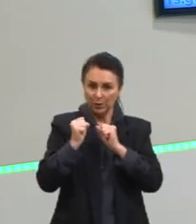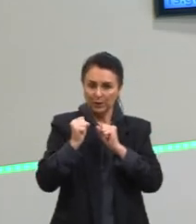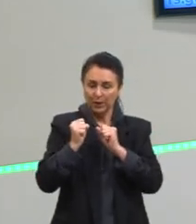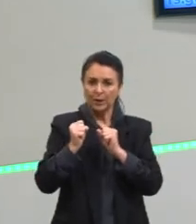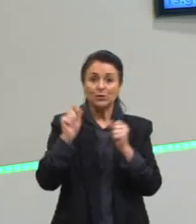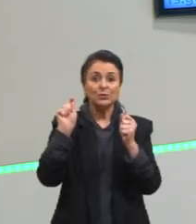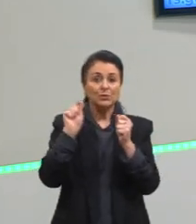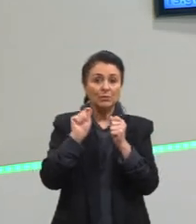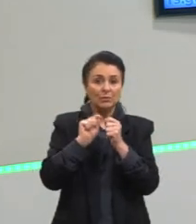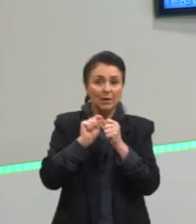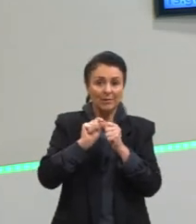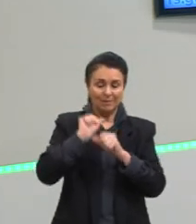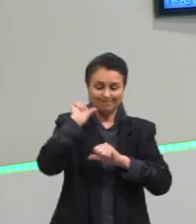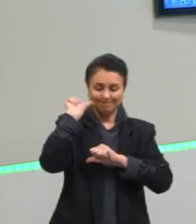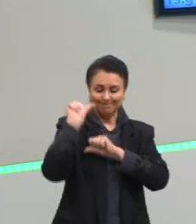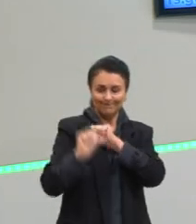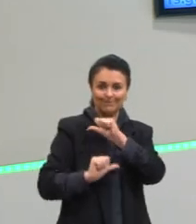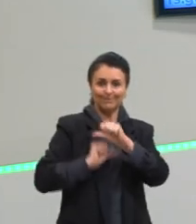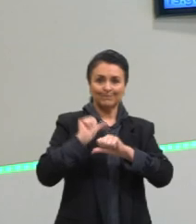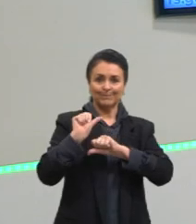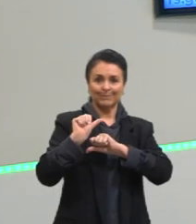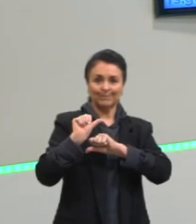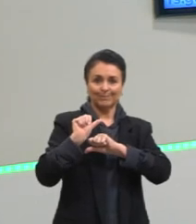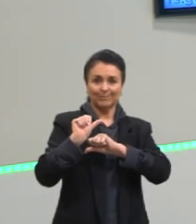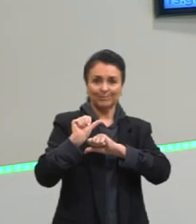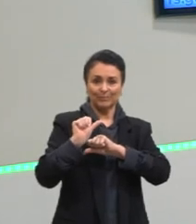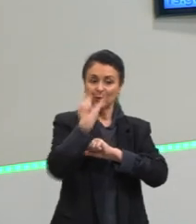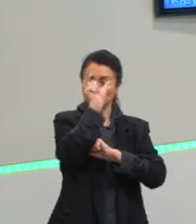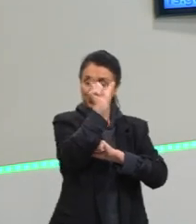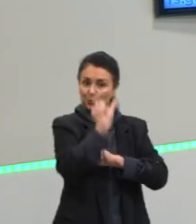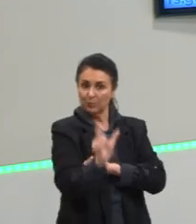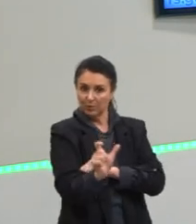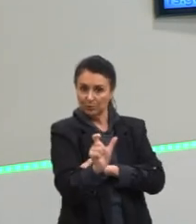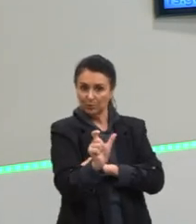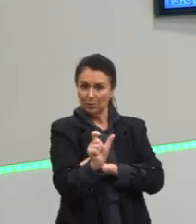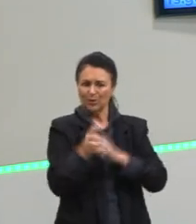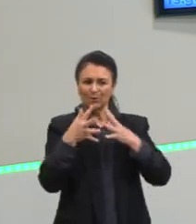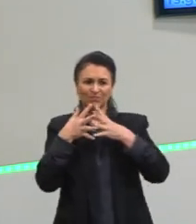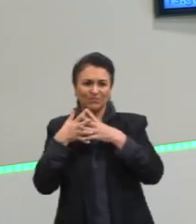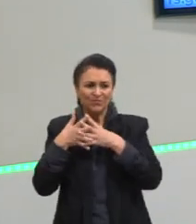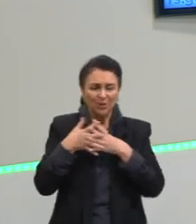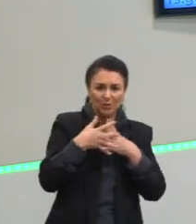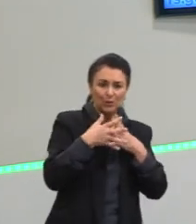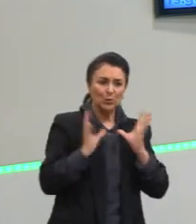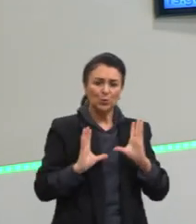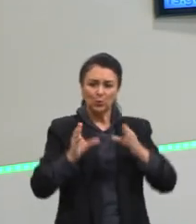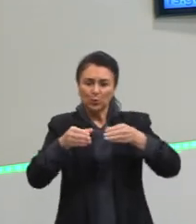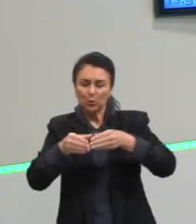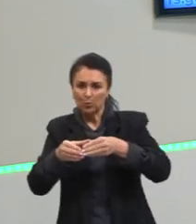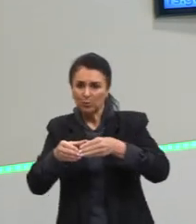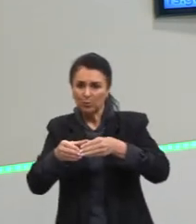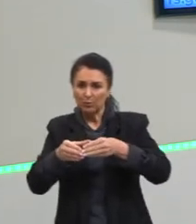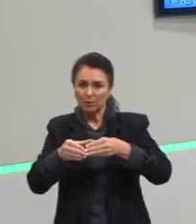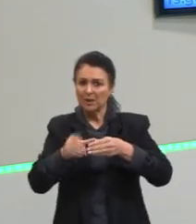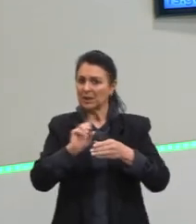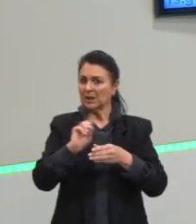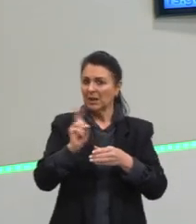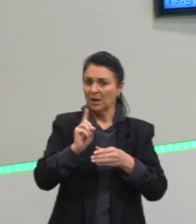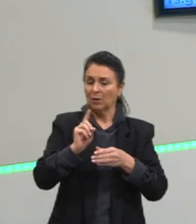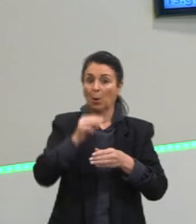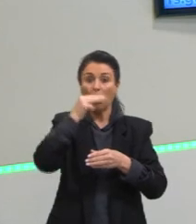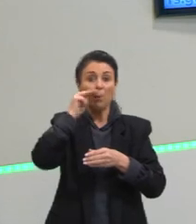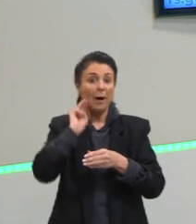ocasionar transformações indivíduo o conflito de classes não esse vem com Marcos depois né